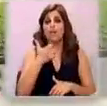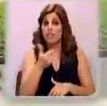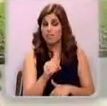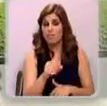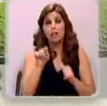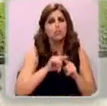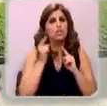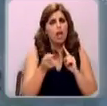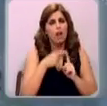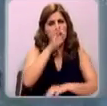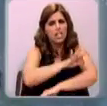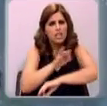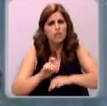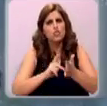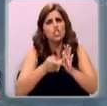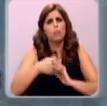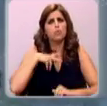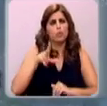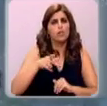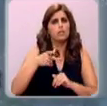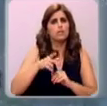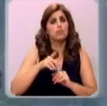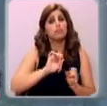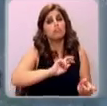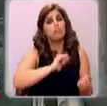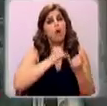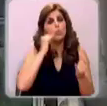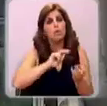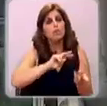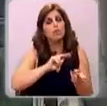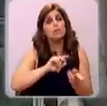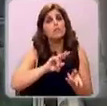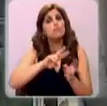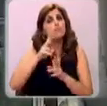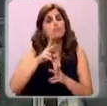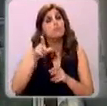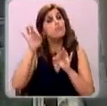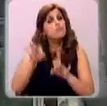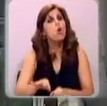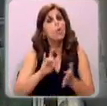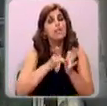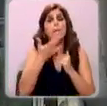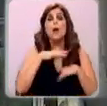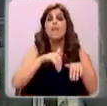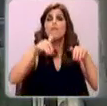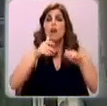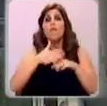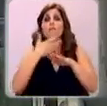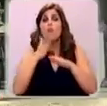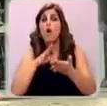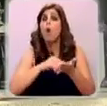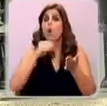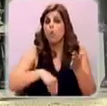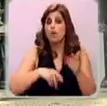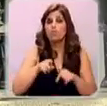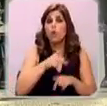Ainda este ano, arquitetos e engenheiros portugueses vão ser automaticamente reconhecidos no Brasil. Mas de fora do acordo assinado terça-feira